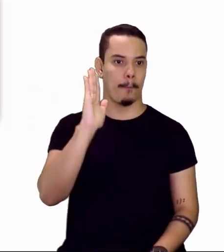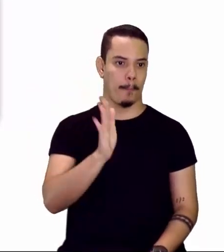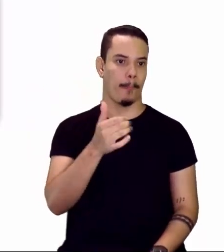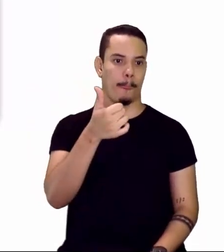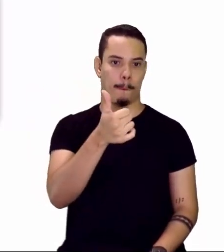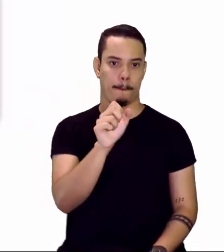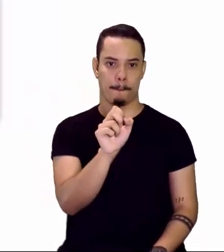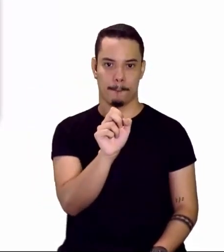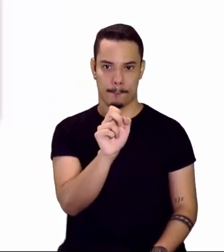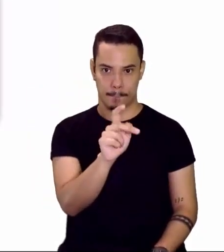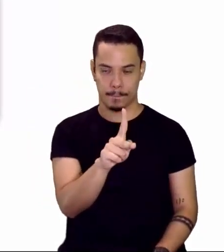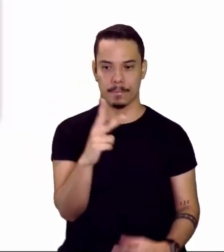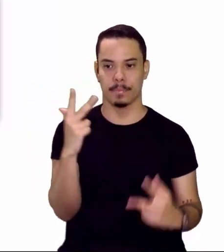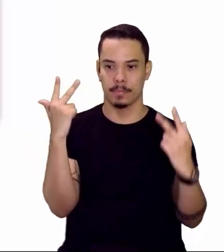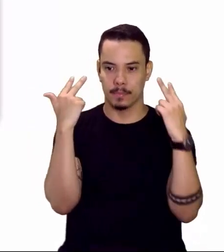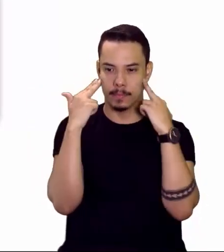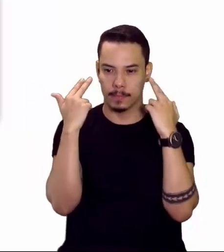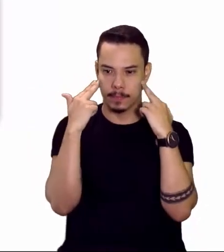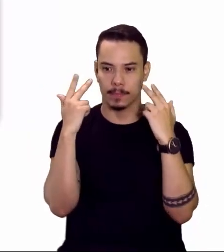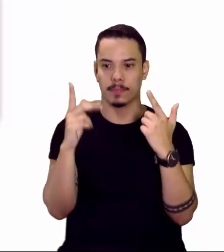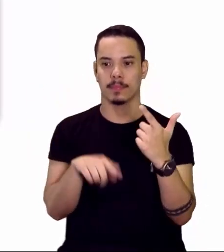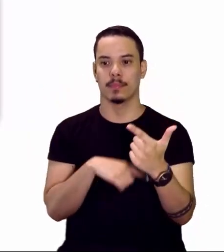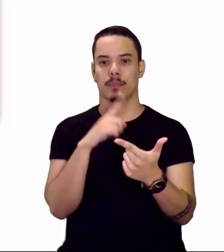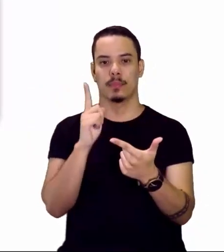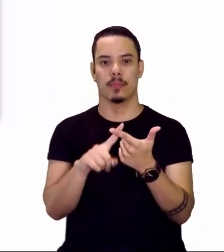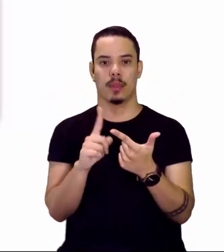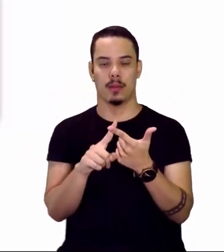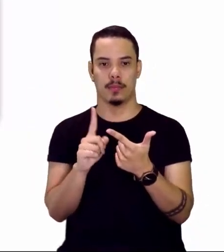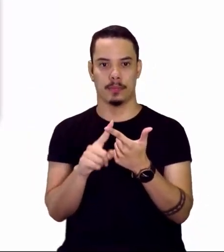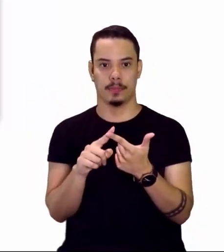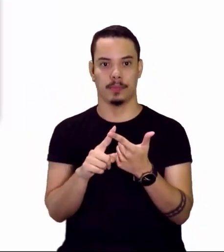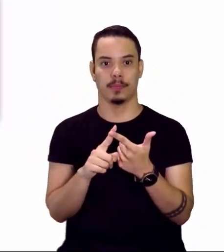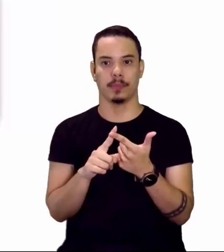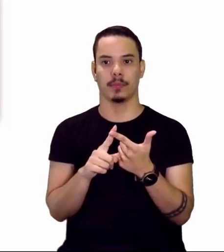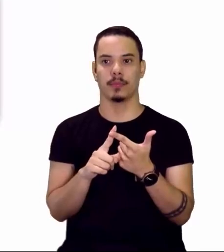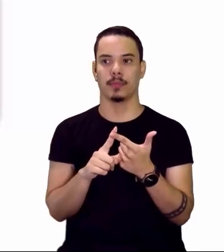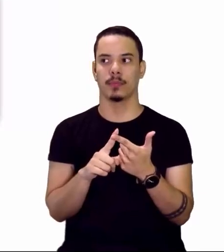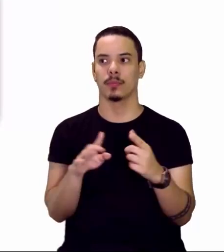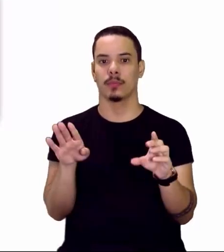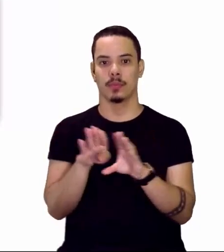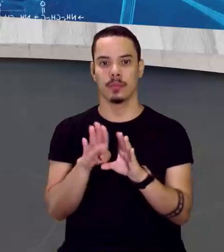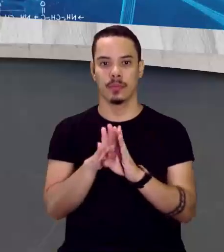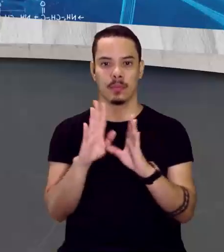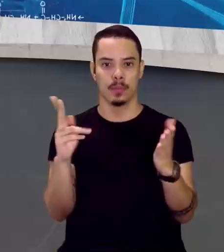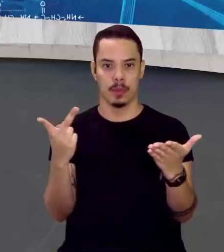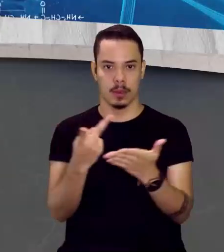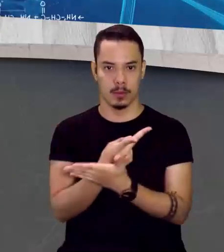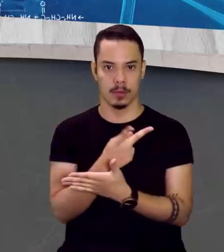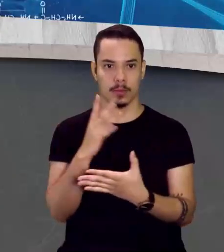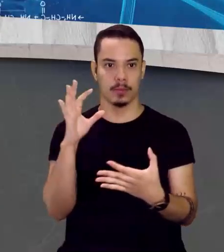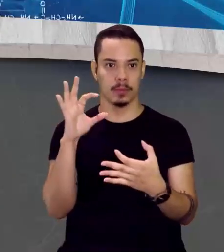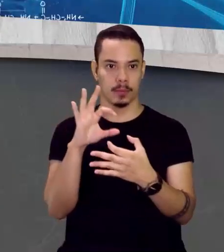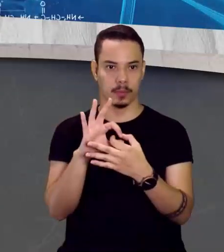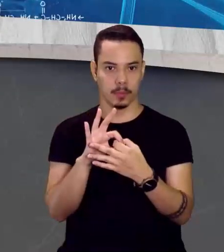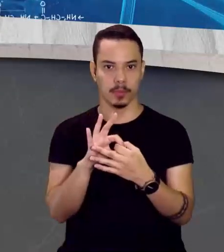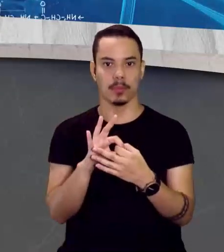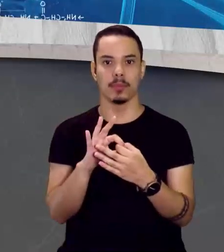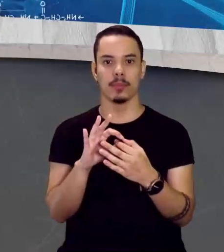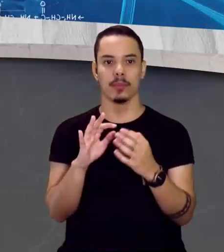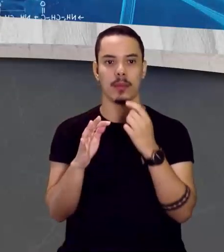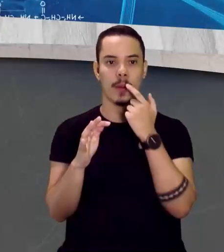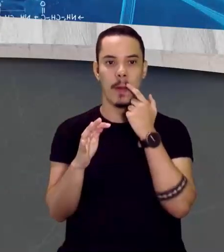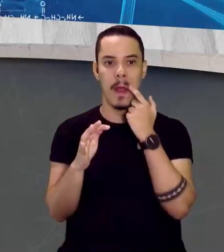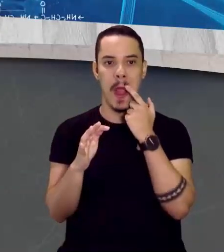ligações covalentes normais. Nós vimos a parte 2, que foi o caso da ligação coordenada,